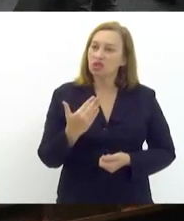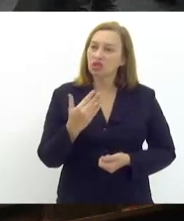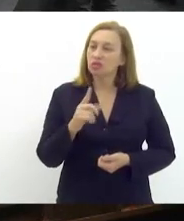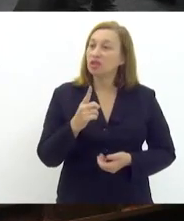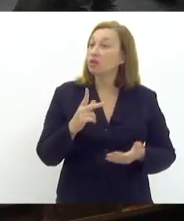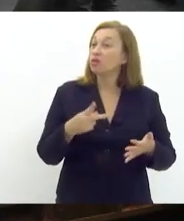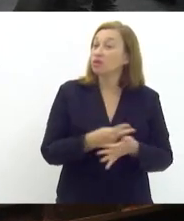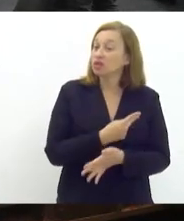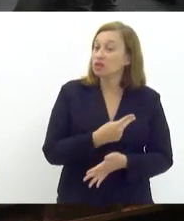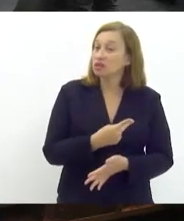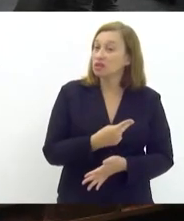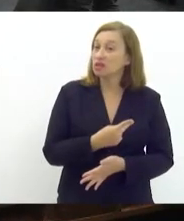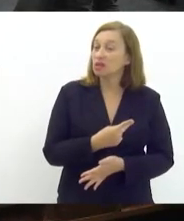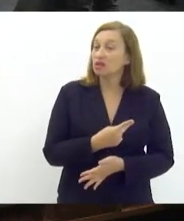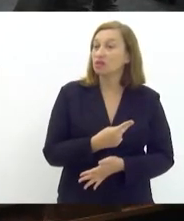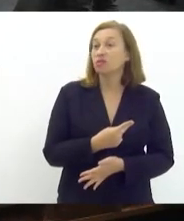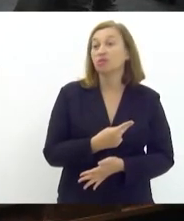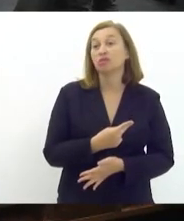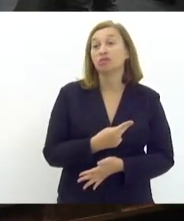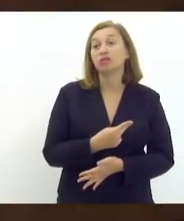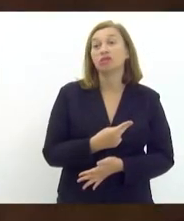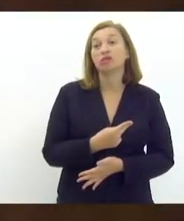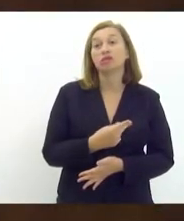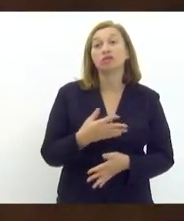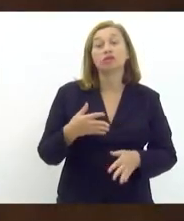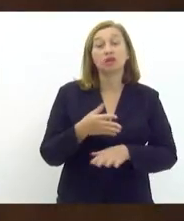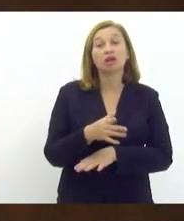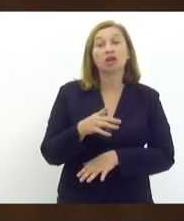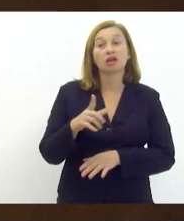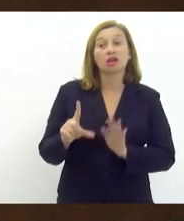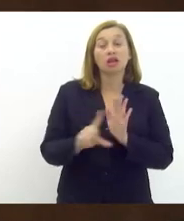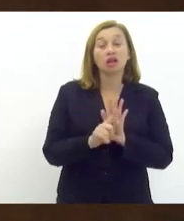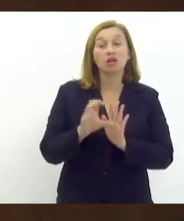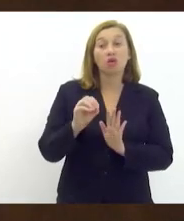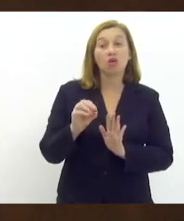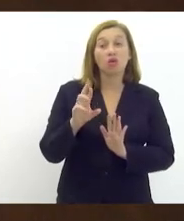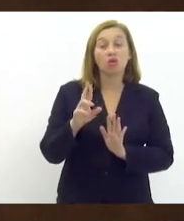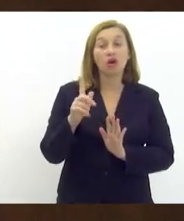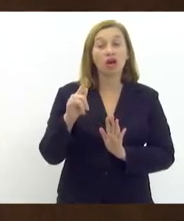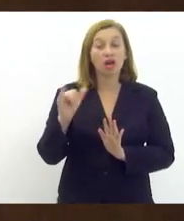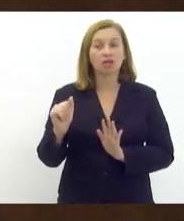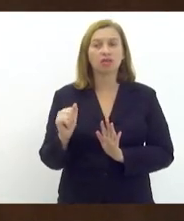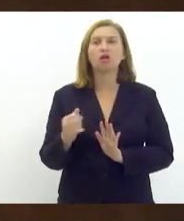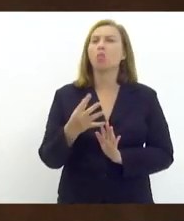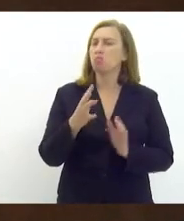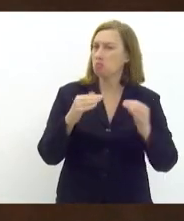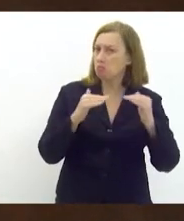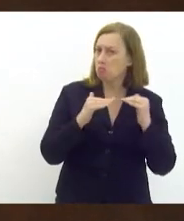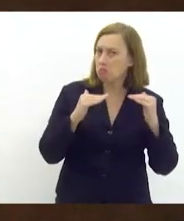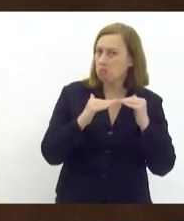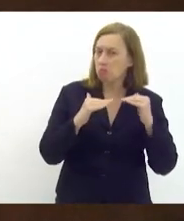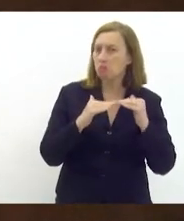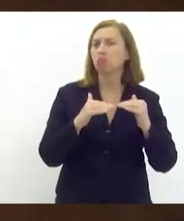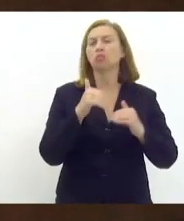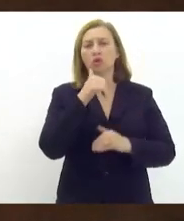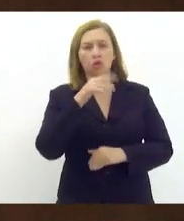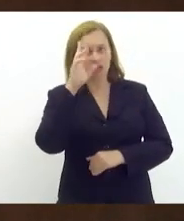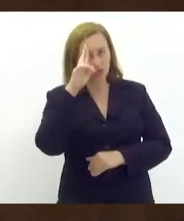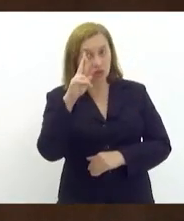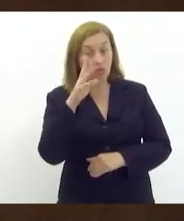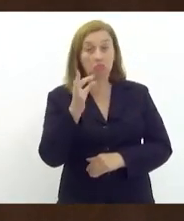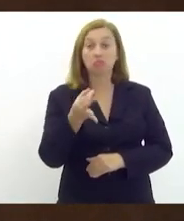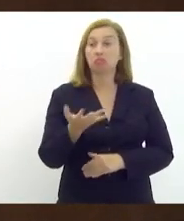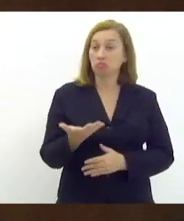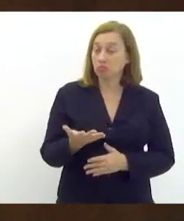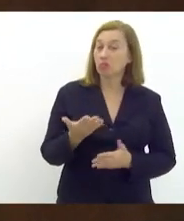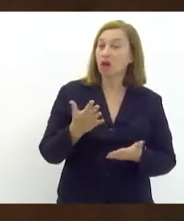aconteça o que aconteceu por ocasião da vinda da lei orgânica aqui para alérgica concordo plenamente com a senhora sugestão